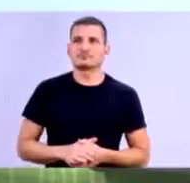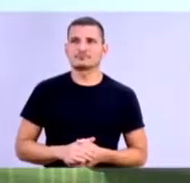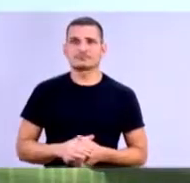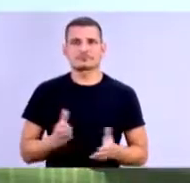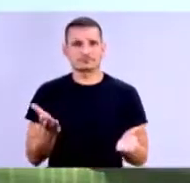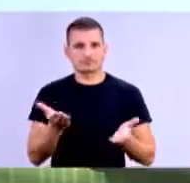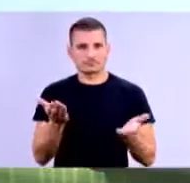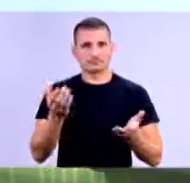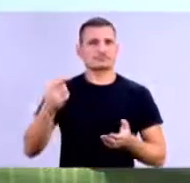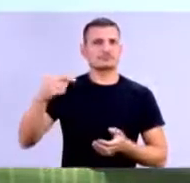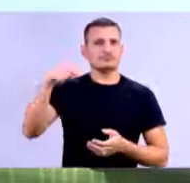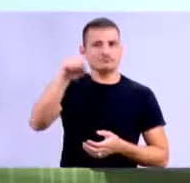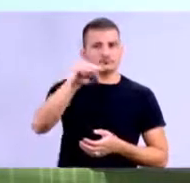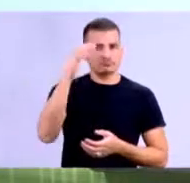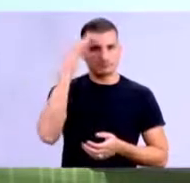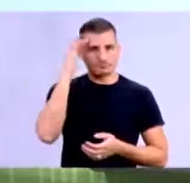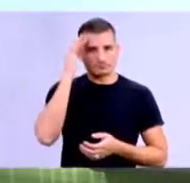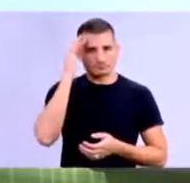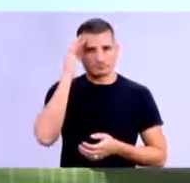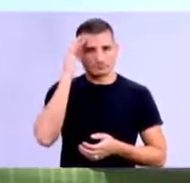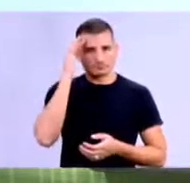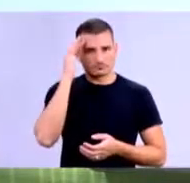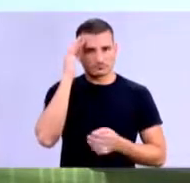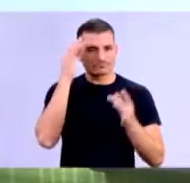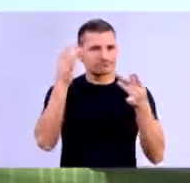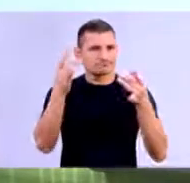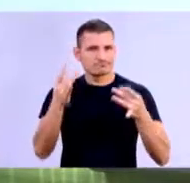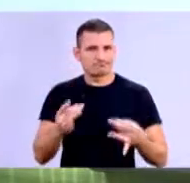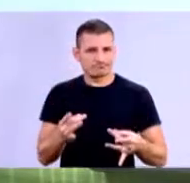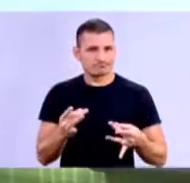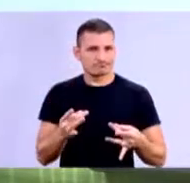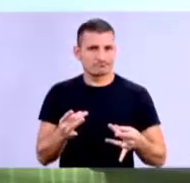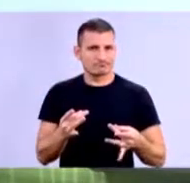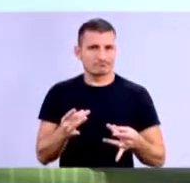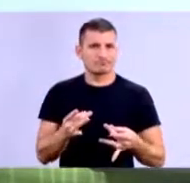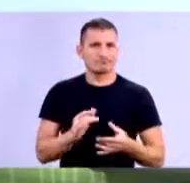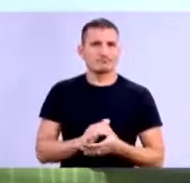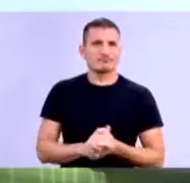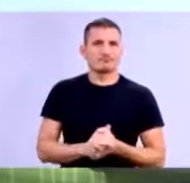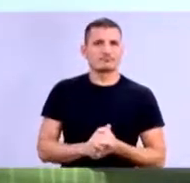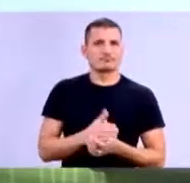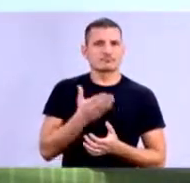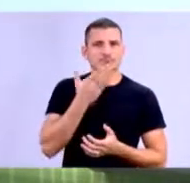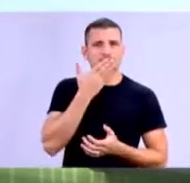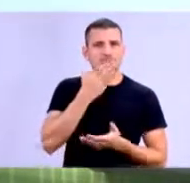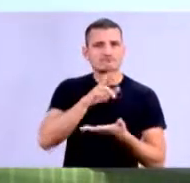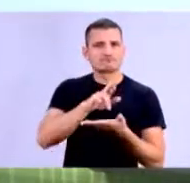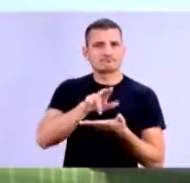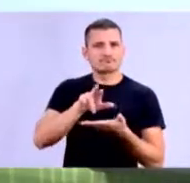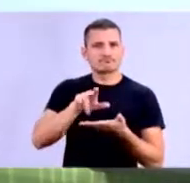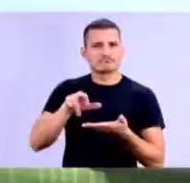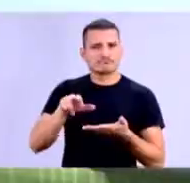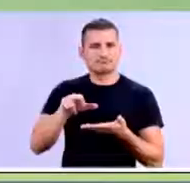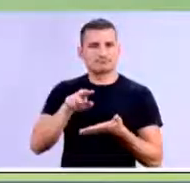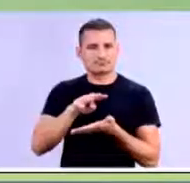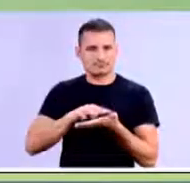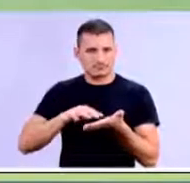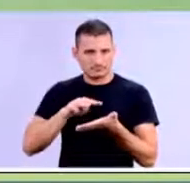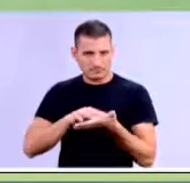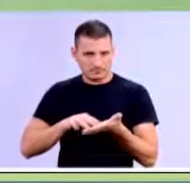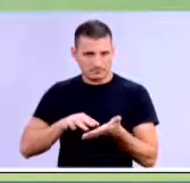mais detalhadamente sobre o que a professora acabou de dizer, sobre os tipos de metodologia para EAD. Acompanhe aqui